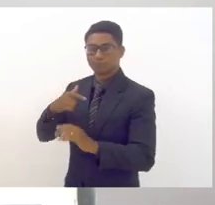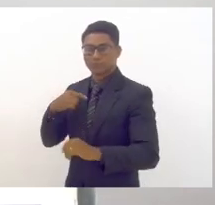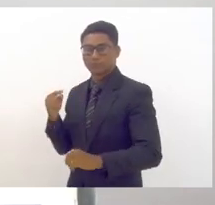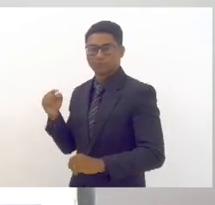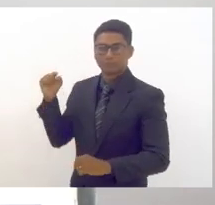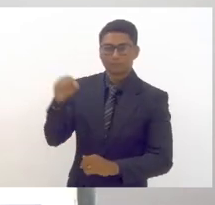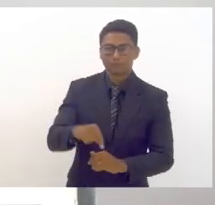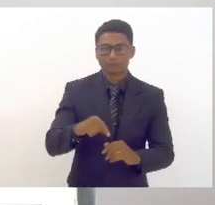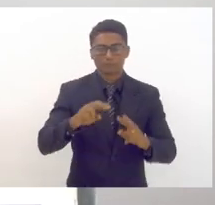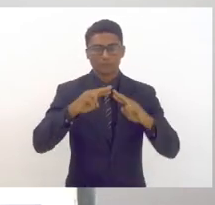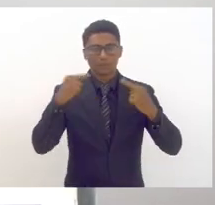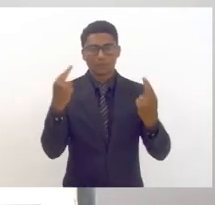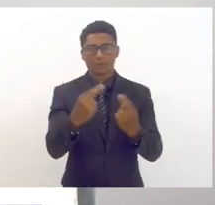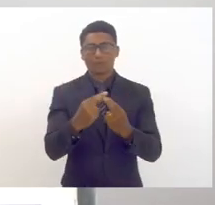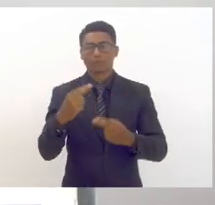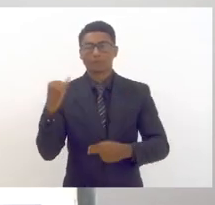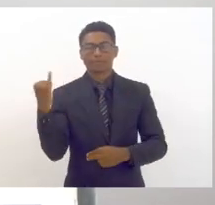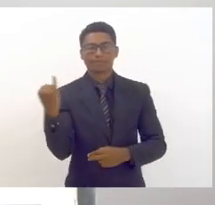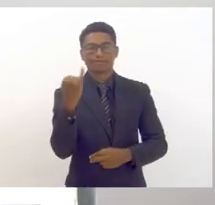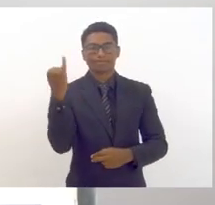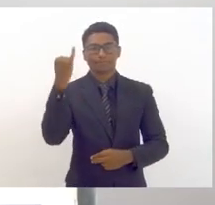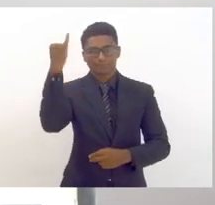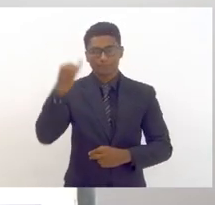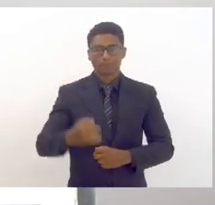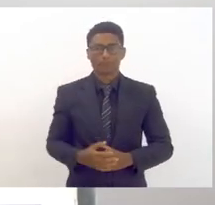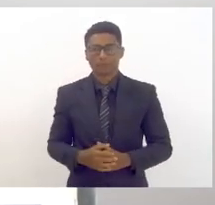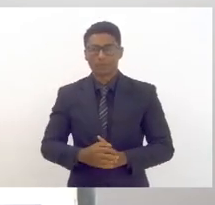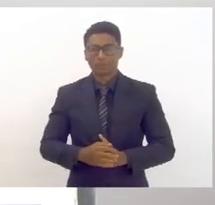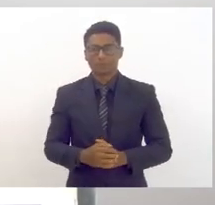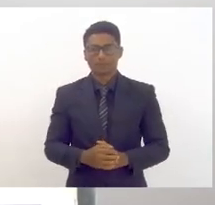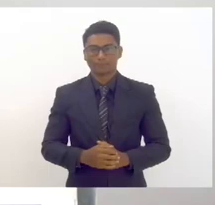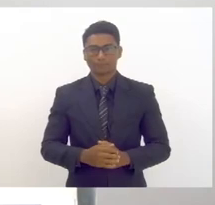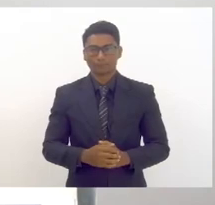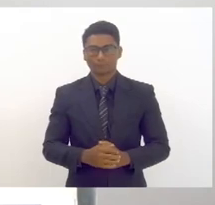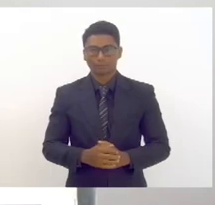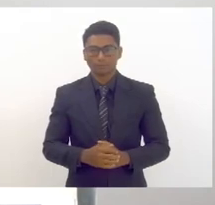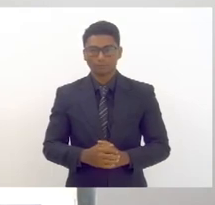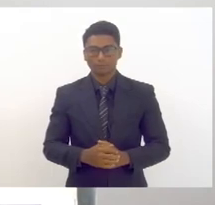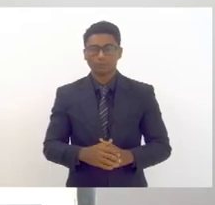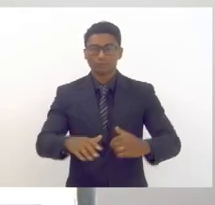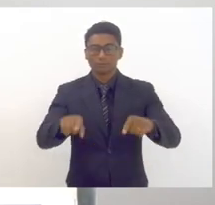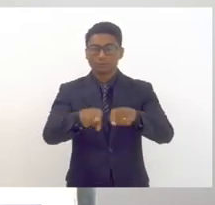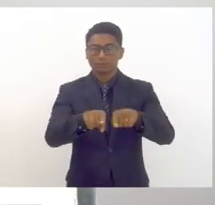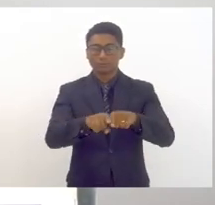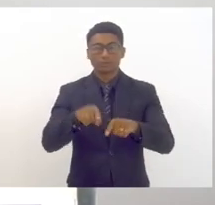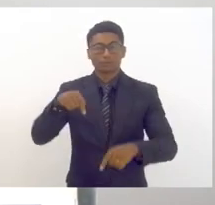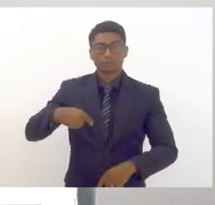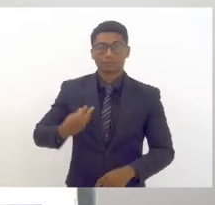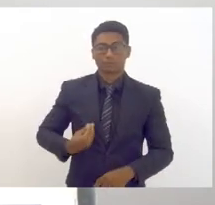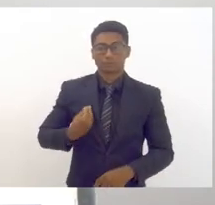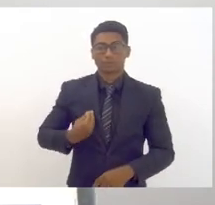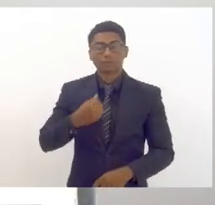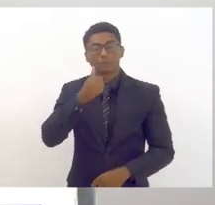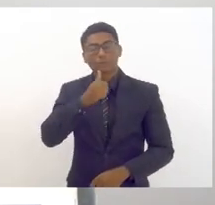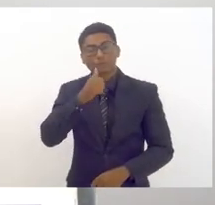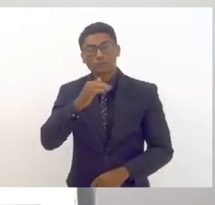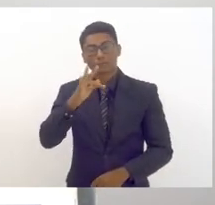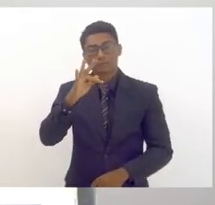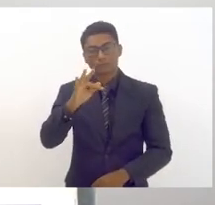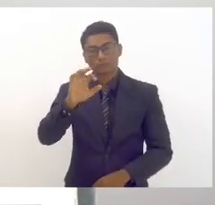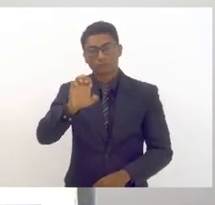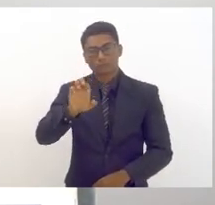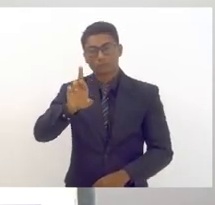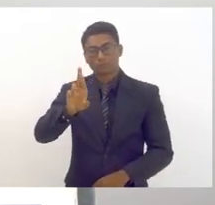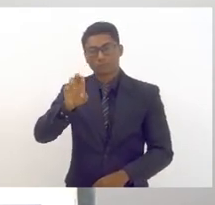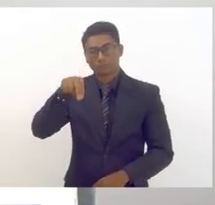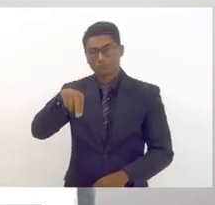nesta comissão tão importante, nessa audiência pública tão importante. Registrar aqui a presença da Fernanda Rangel,